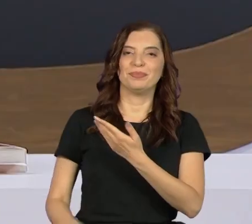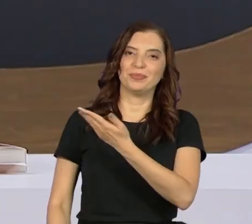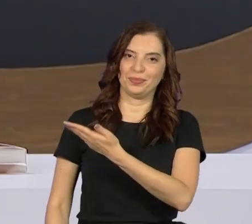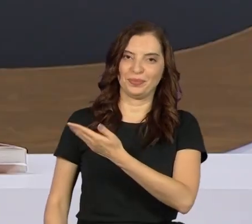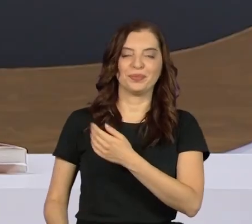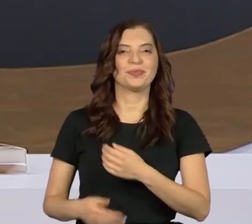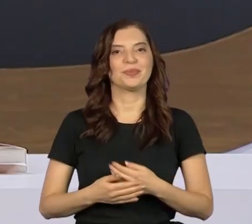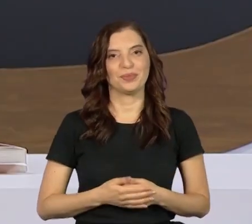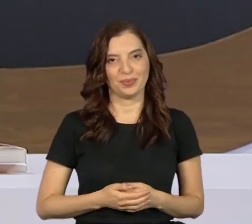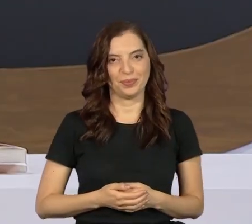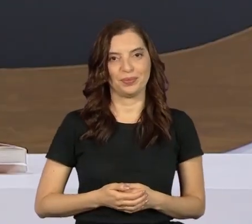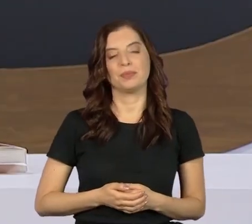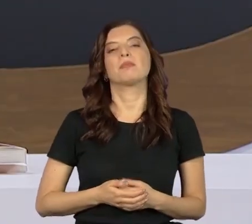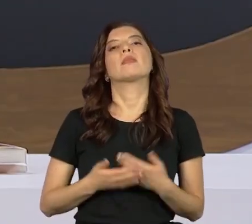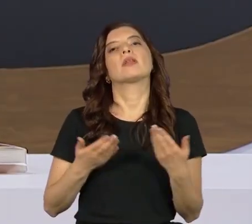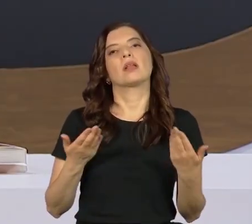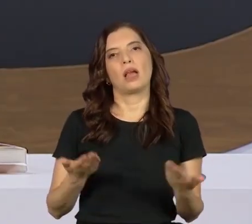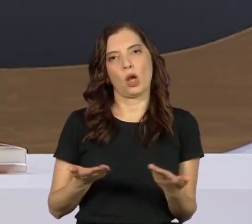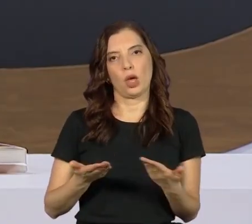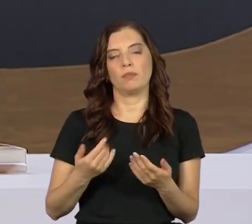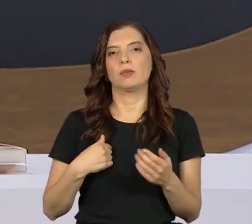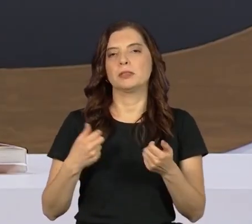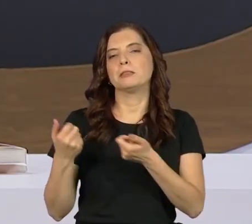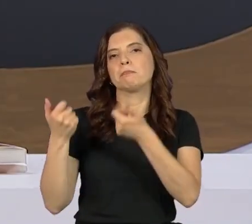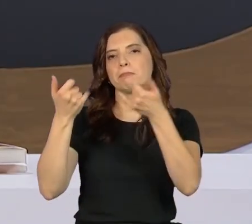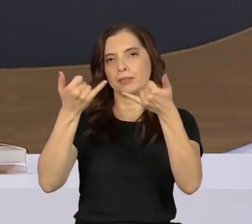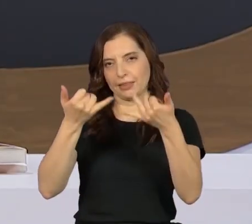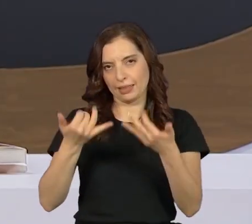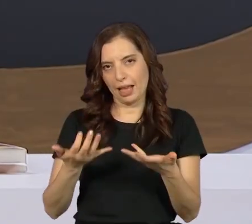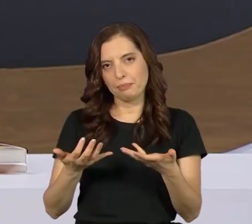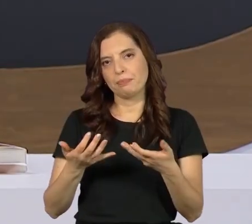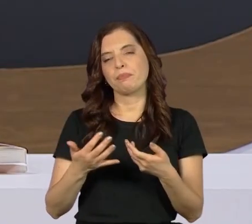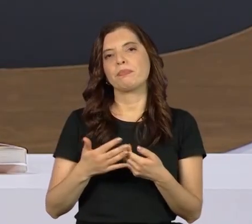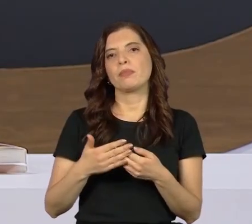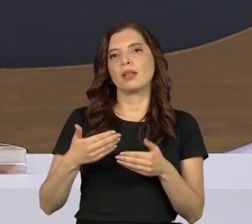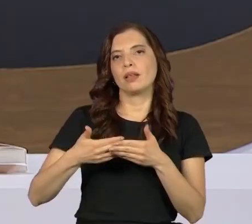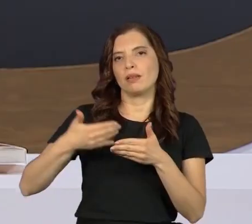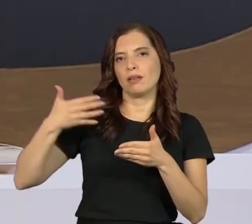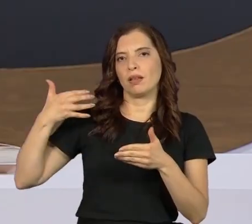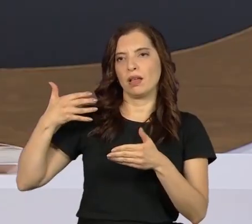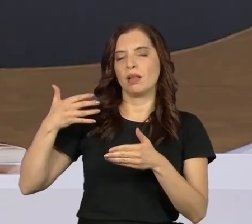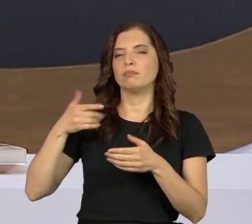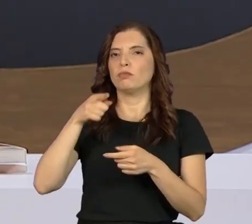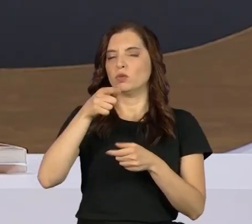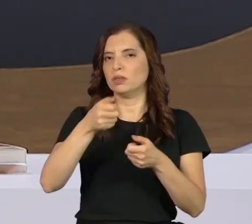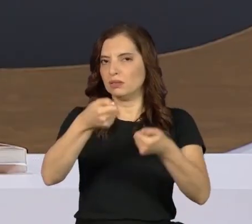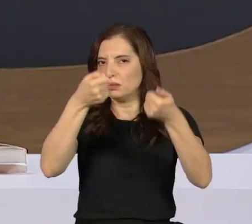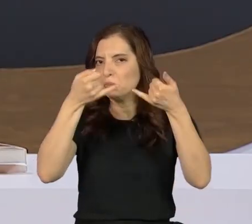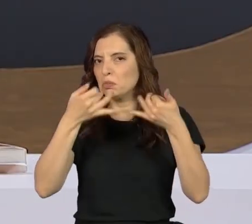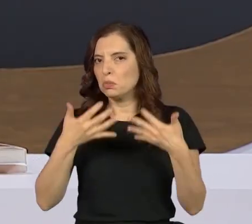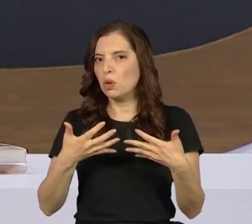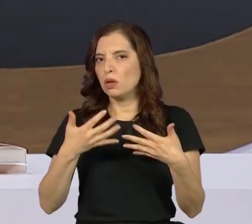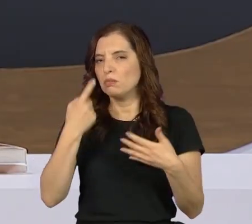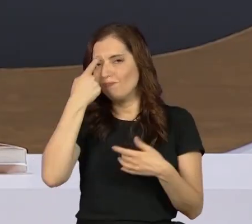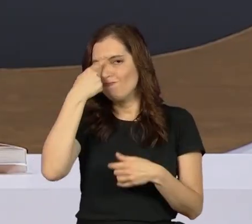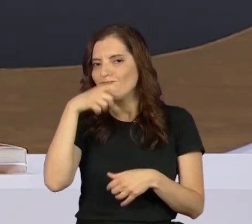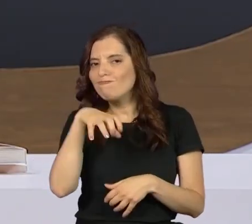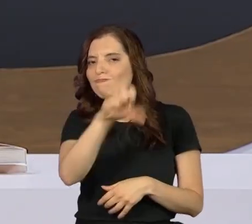Eu queria falar sobre o que você mencionou numa resposta anterior a respeito dos que contestam as